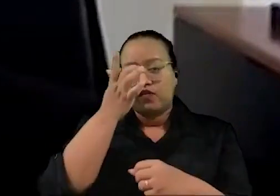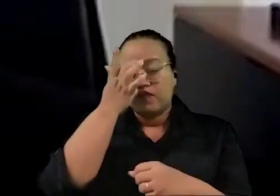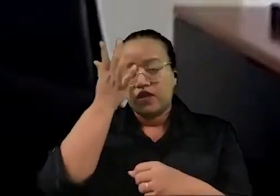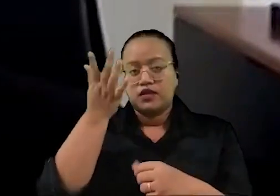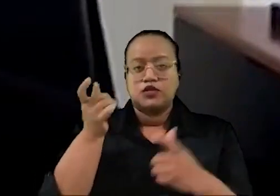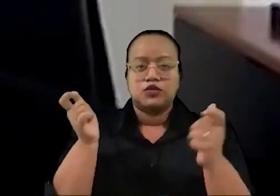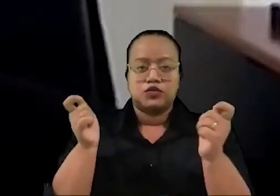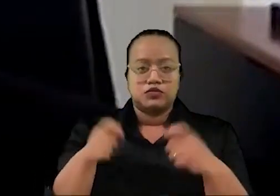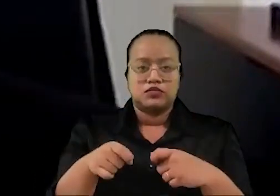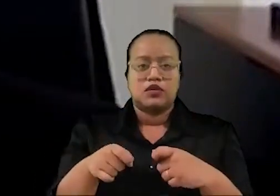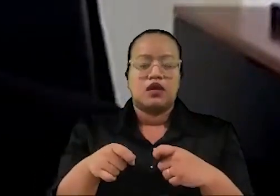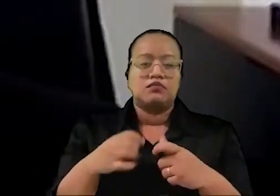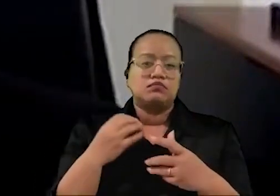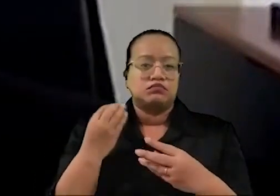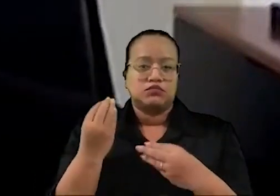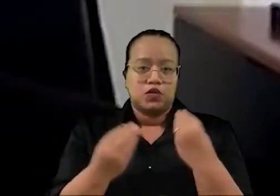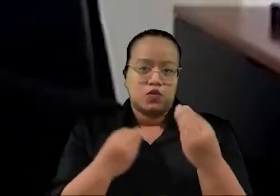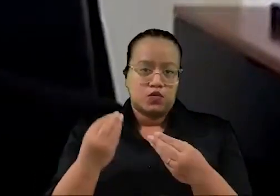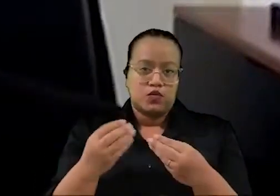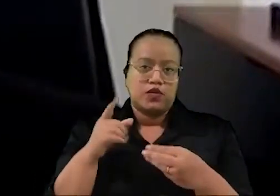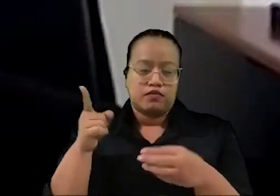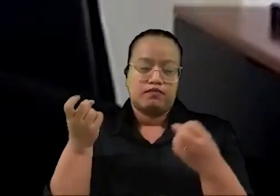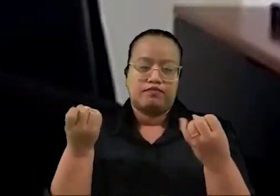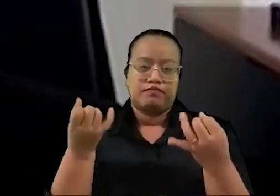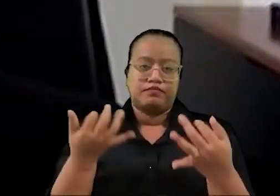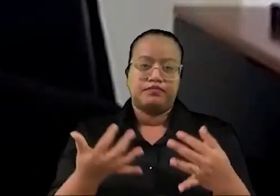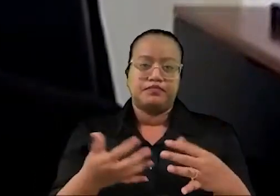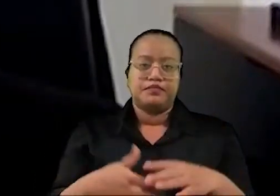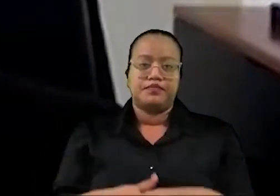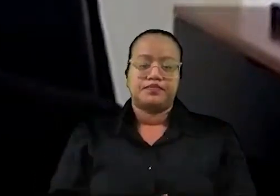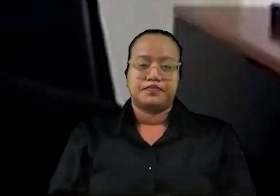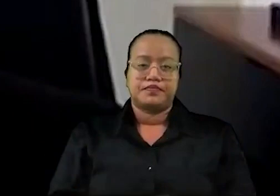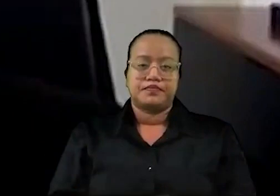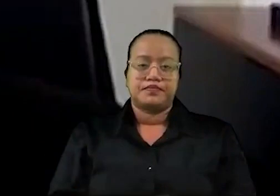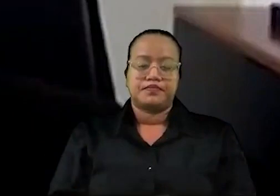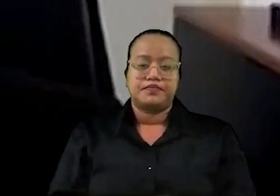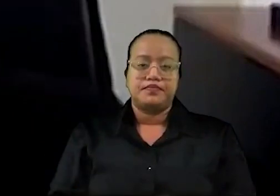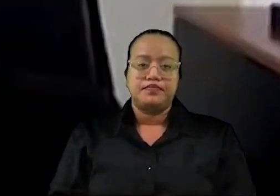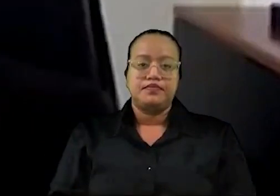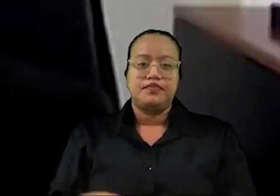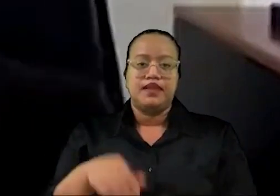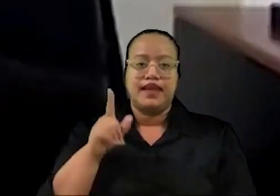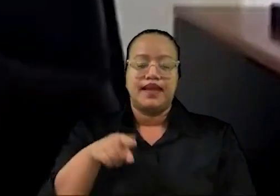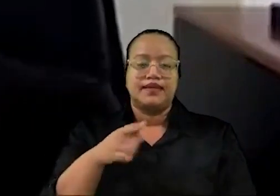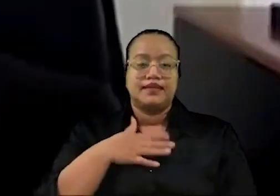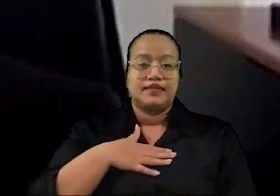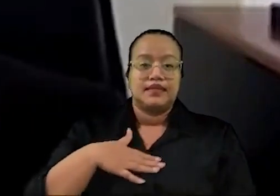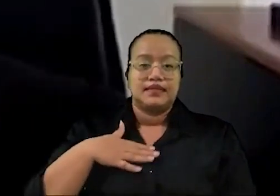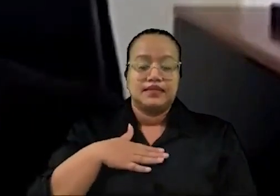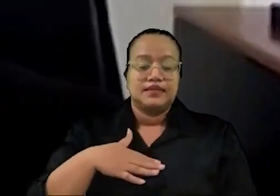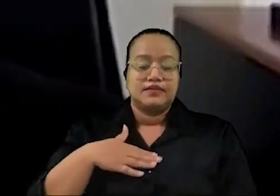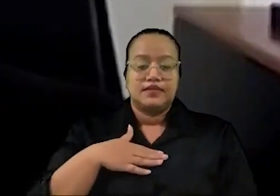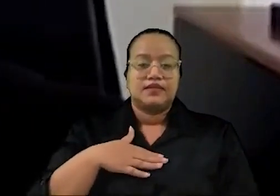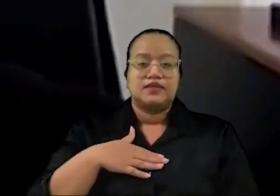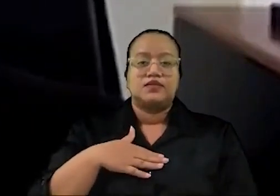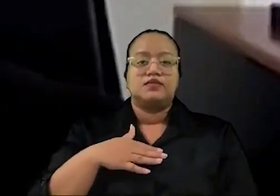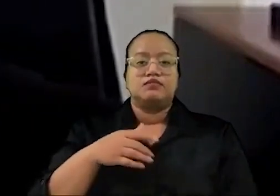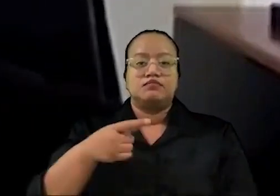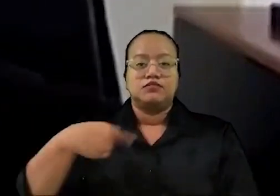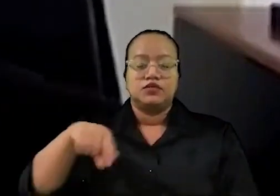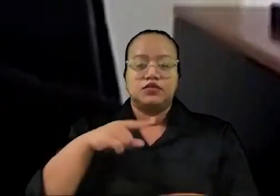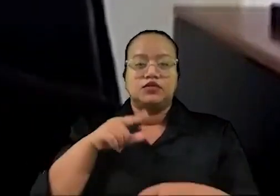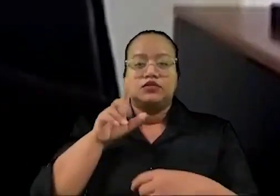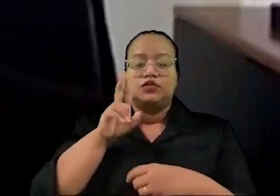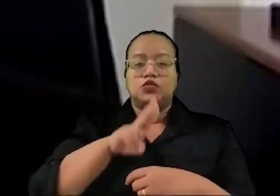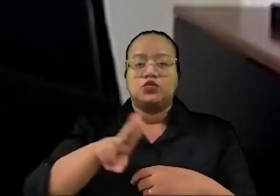a nossa caminhada para a satisfação dos nossos usuários, tanto usuários internos quanto usuários externos.